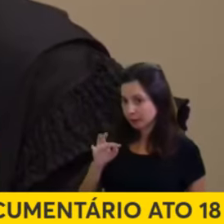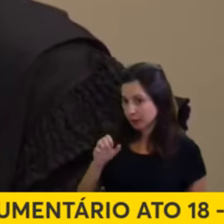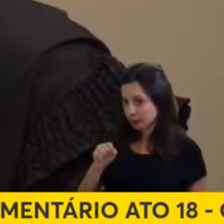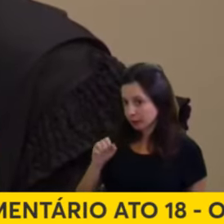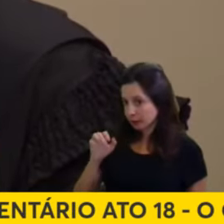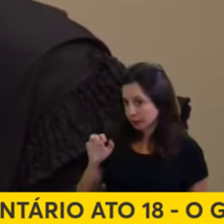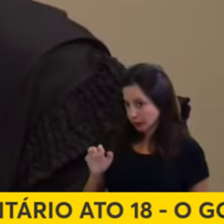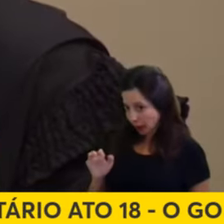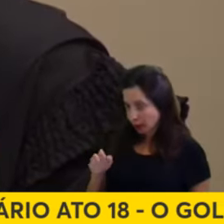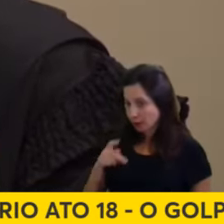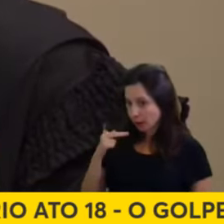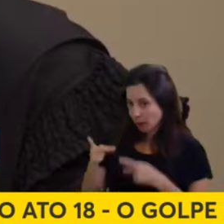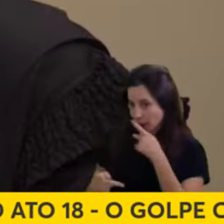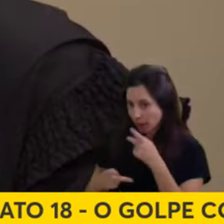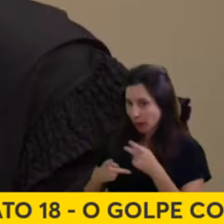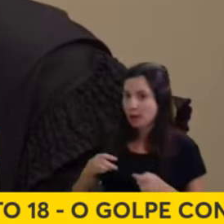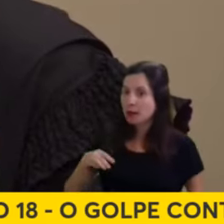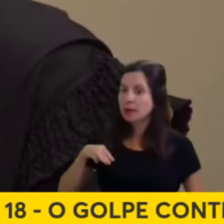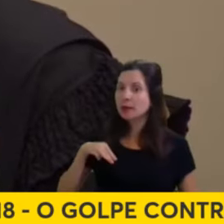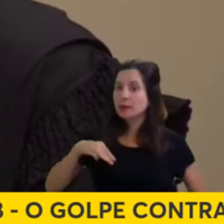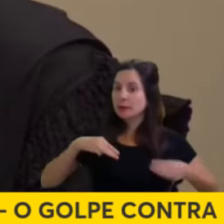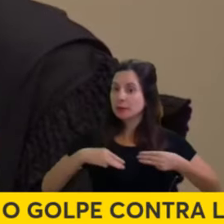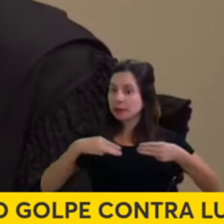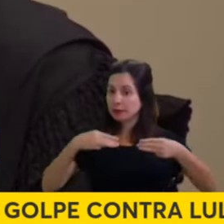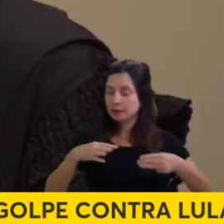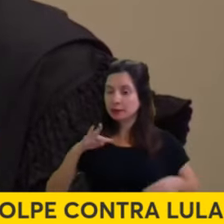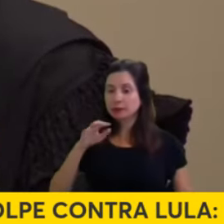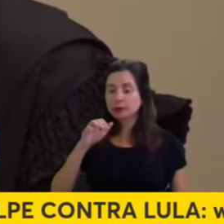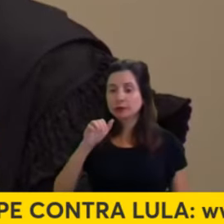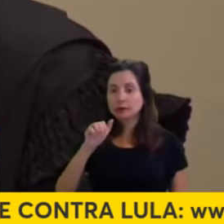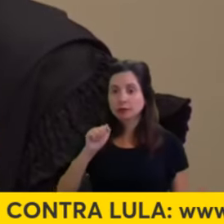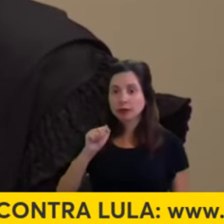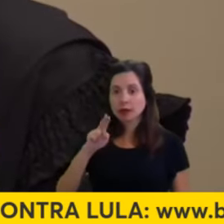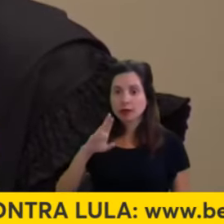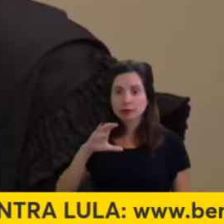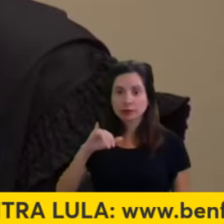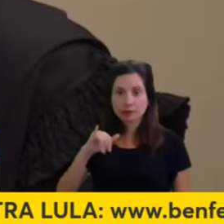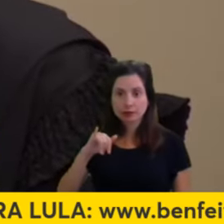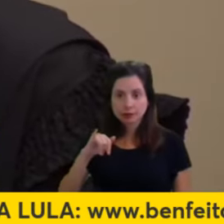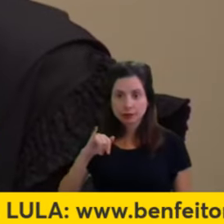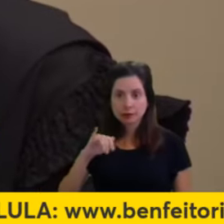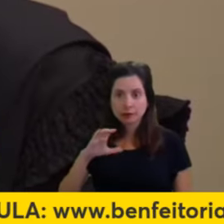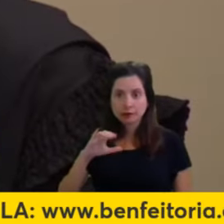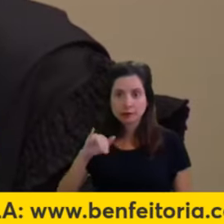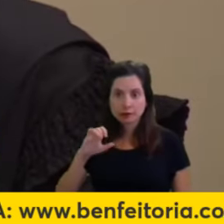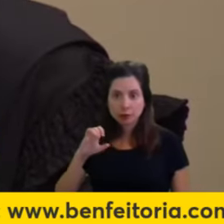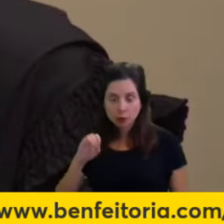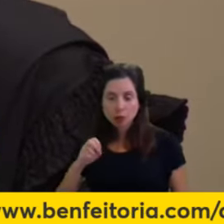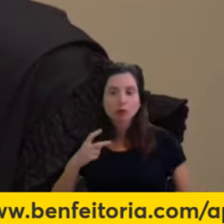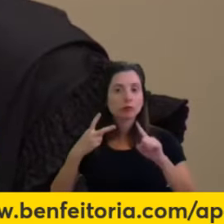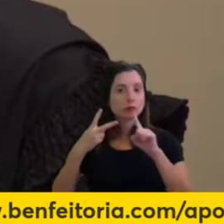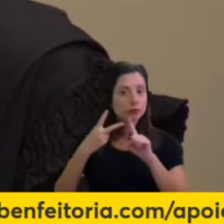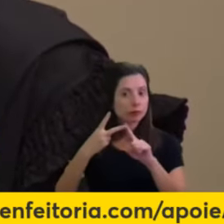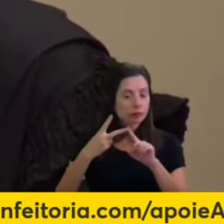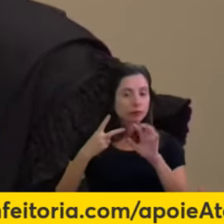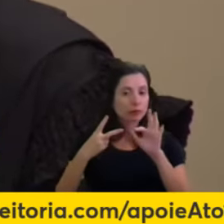econômico citando o ministro Tarciso Vieira de Carvalho Neto e depois Ministro og